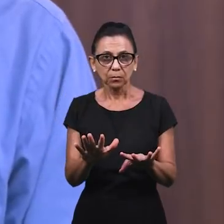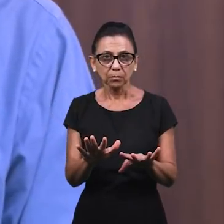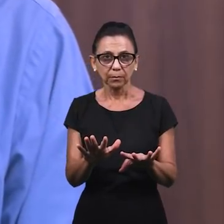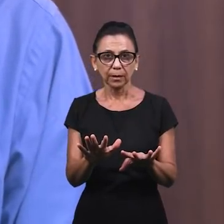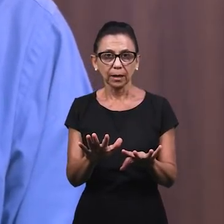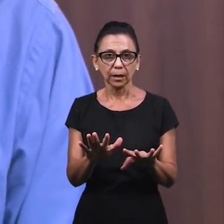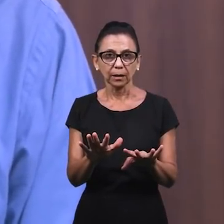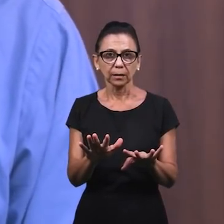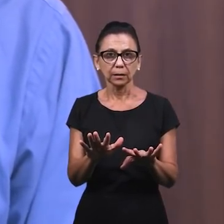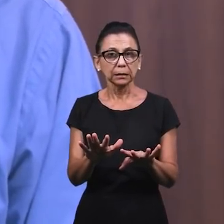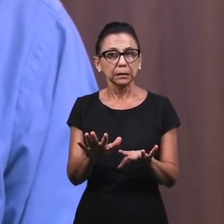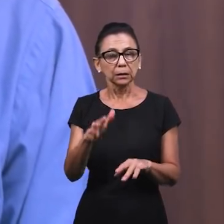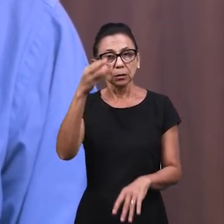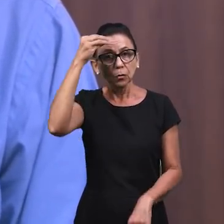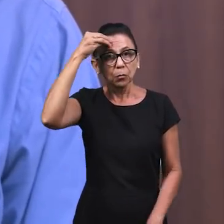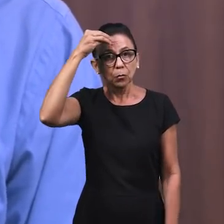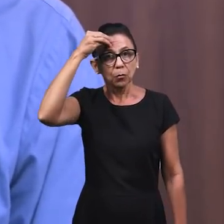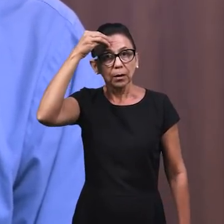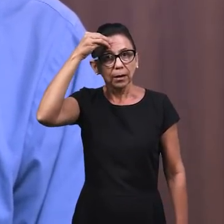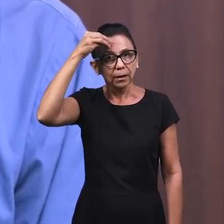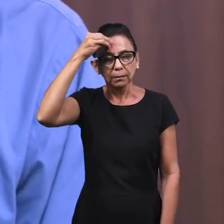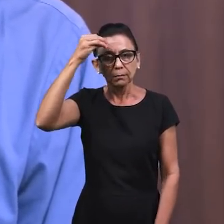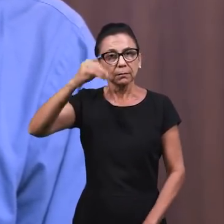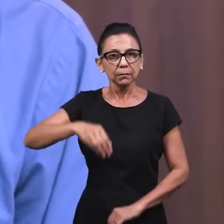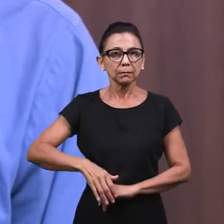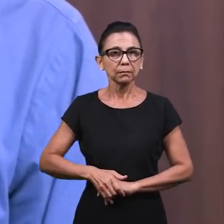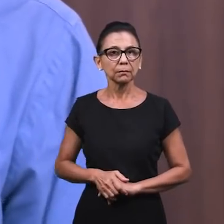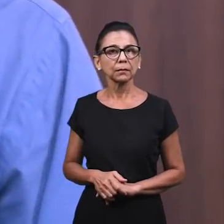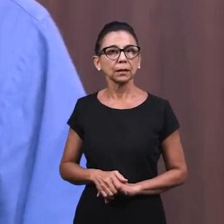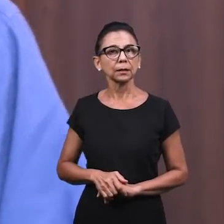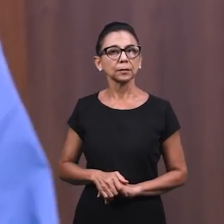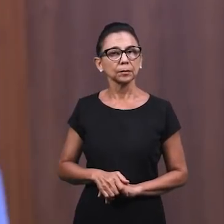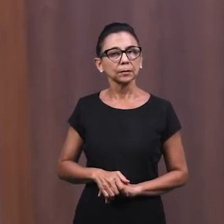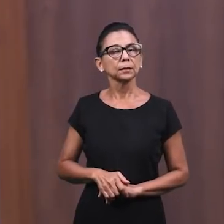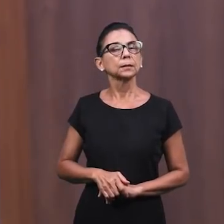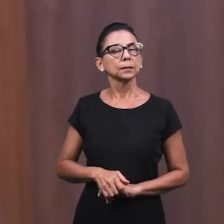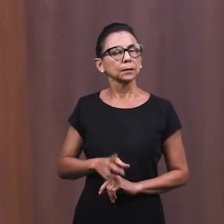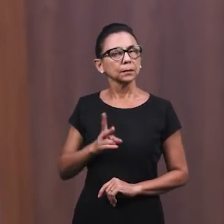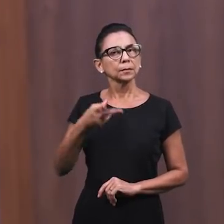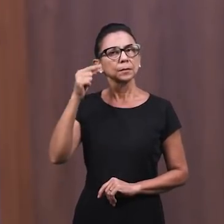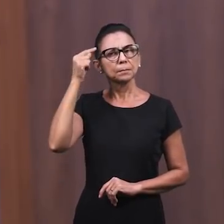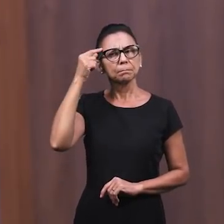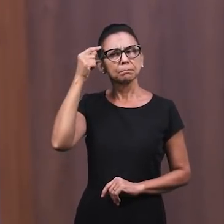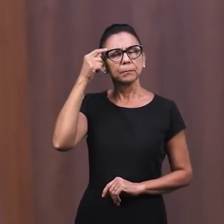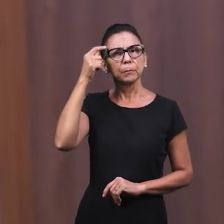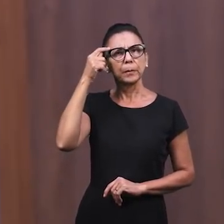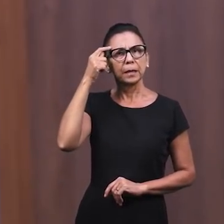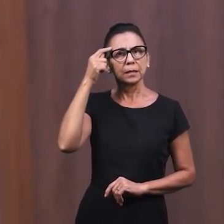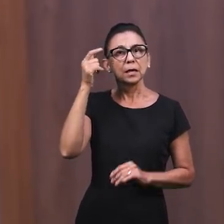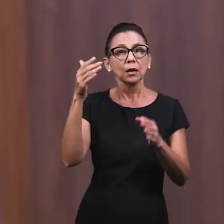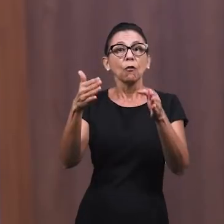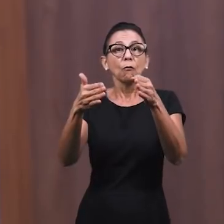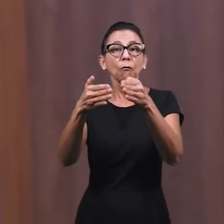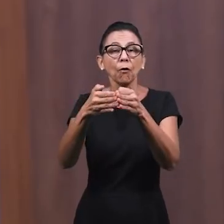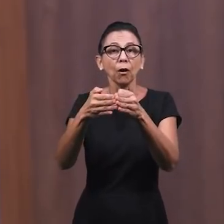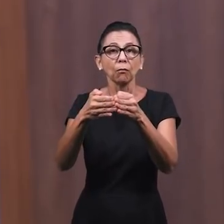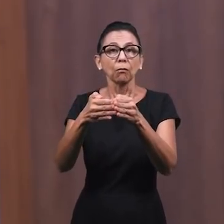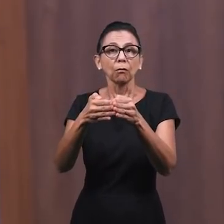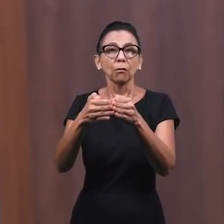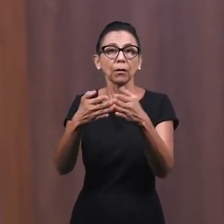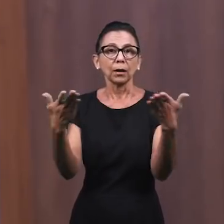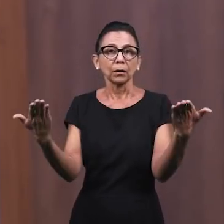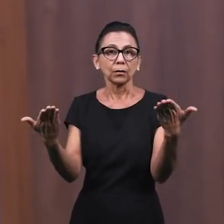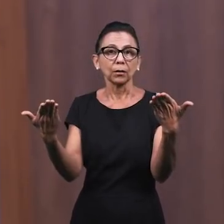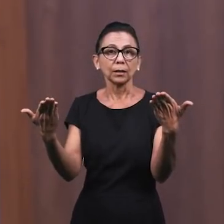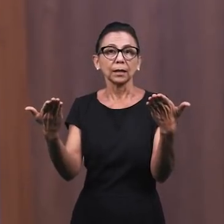de uma bênção, de algo, guarda e passa a sua vida, dirigir a sua vida dentro